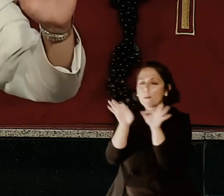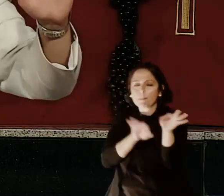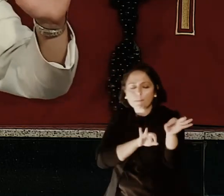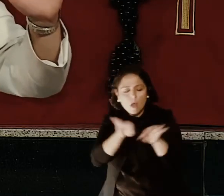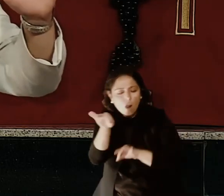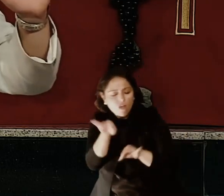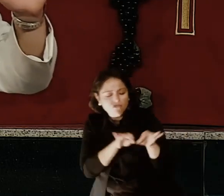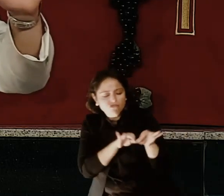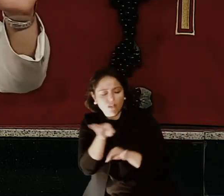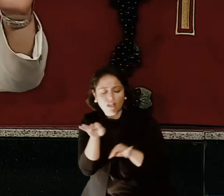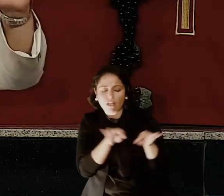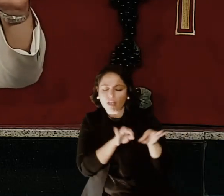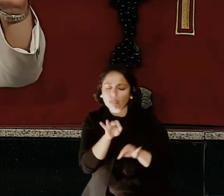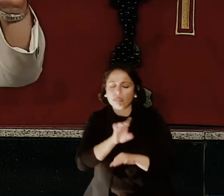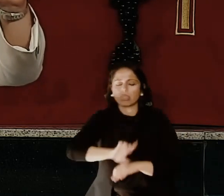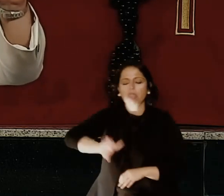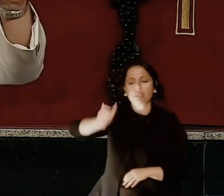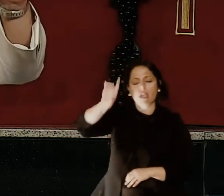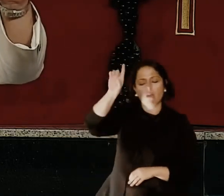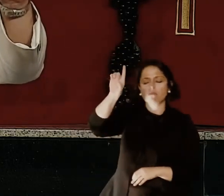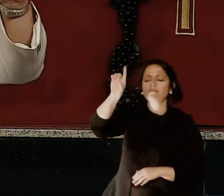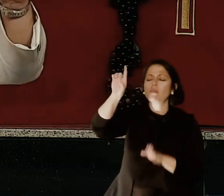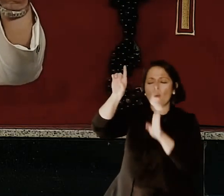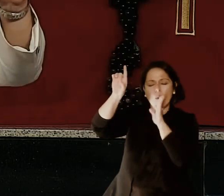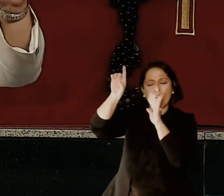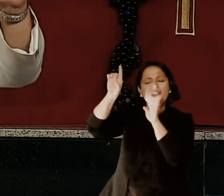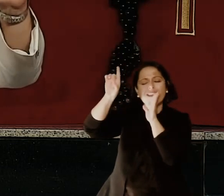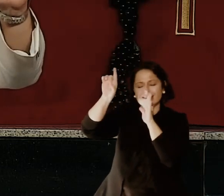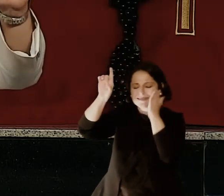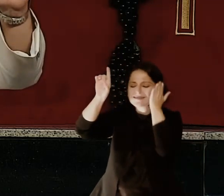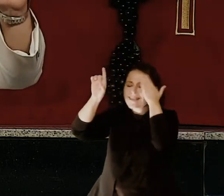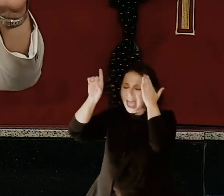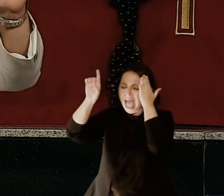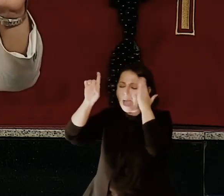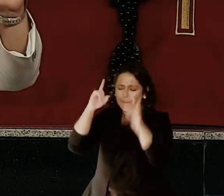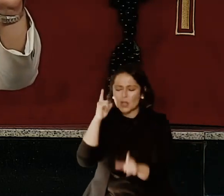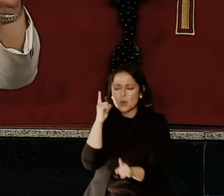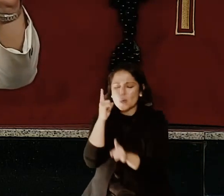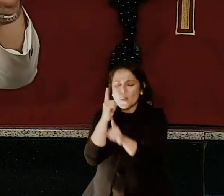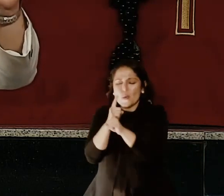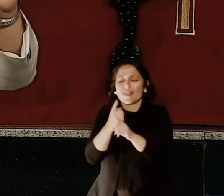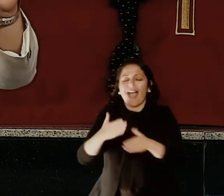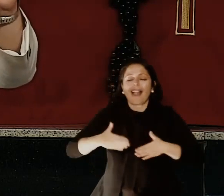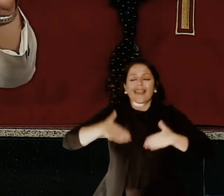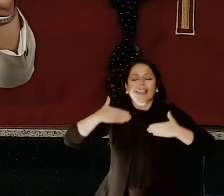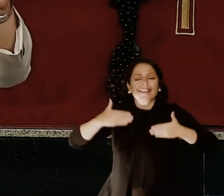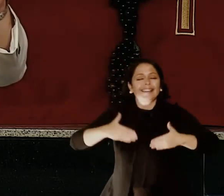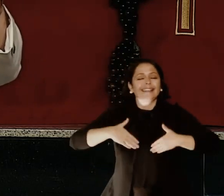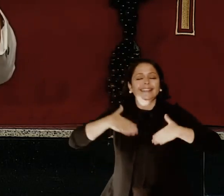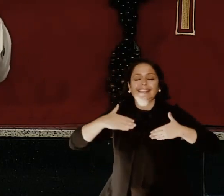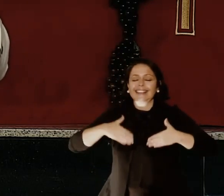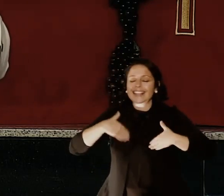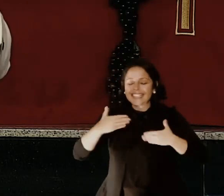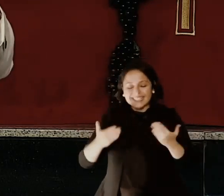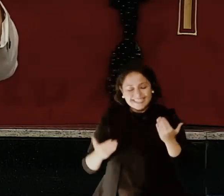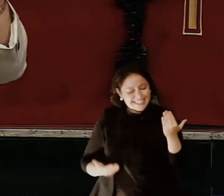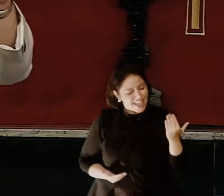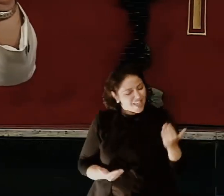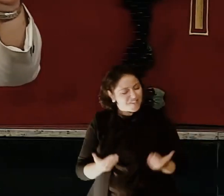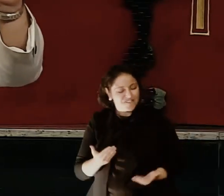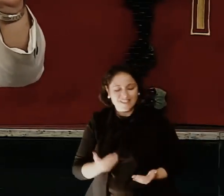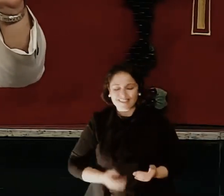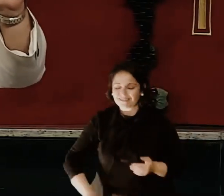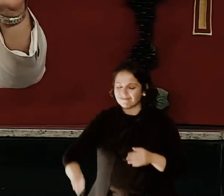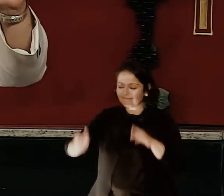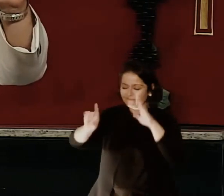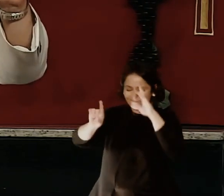projetos teus na vida deles, e que eles encontrem grande vocação e alegria, vivendo no centro da